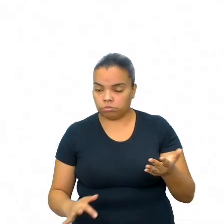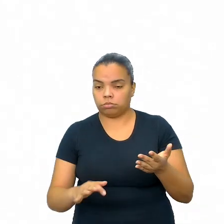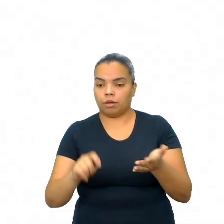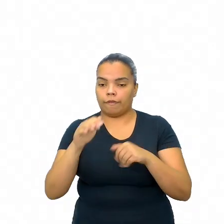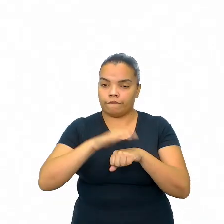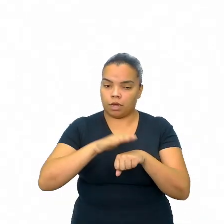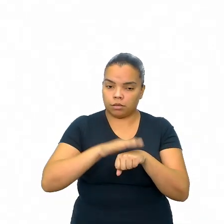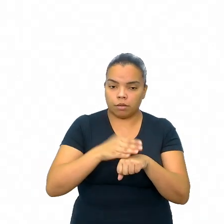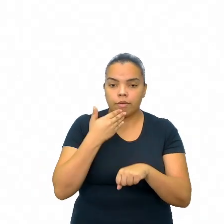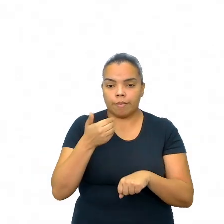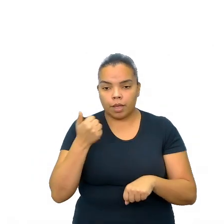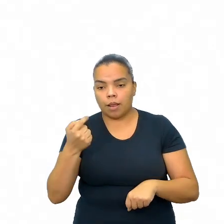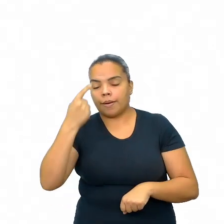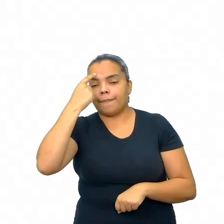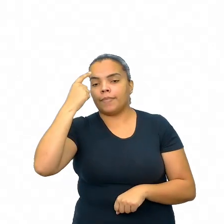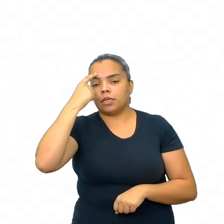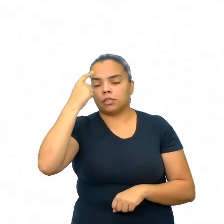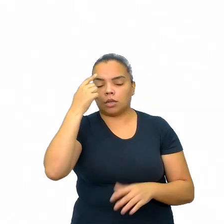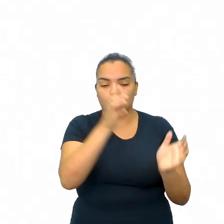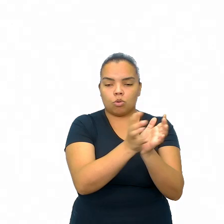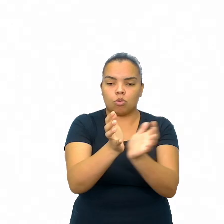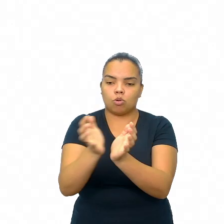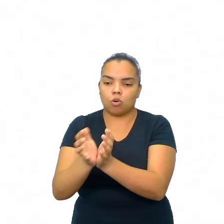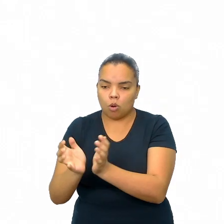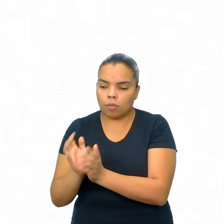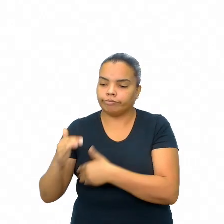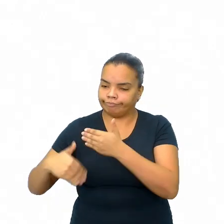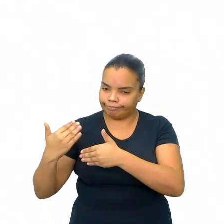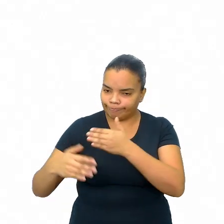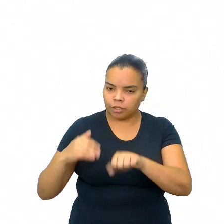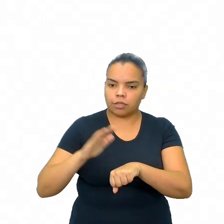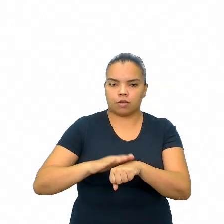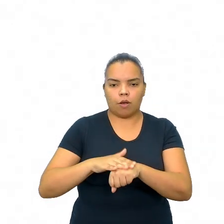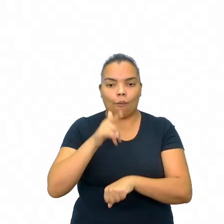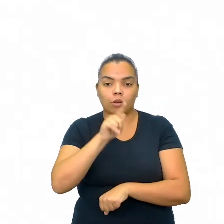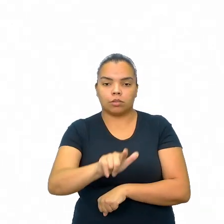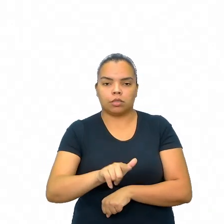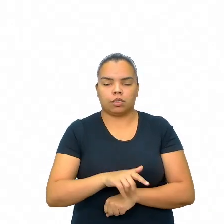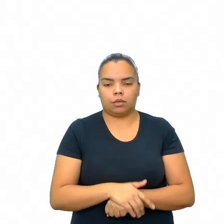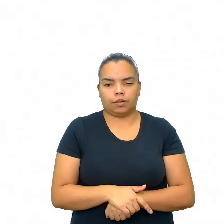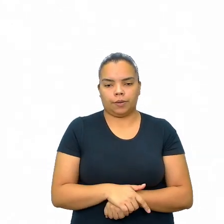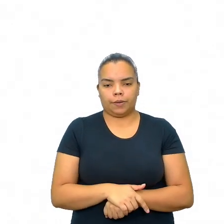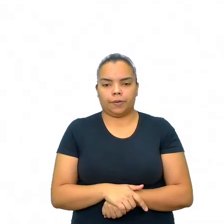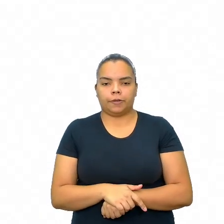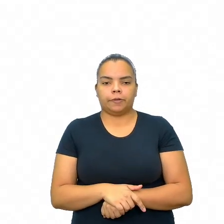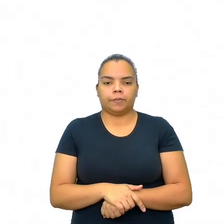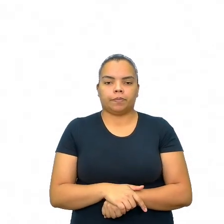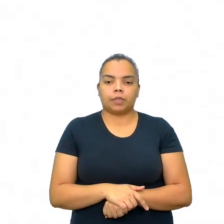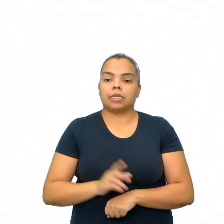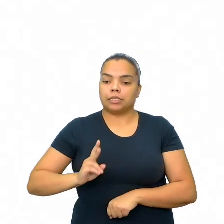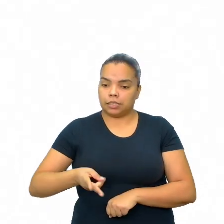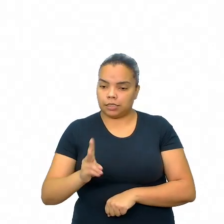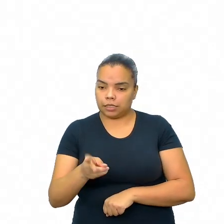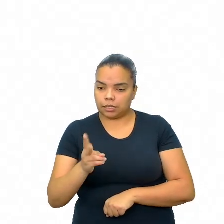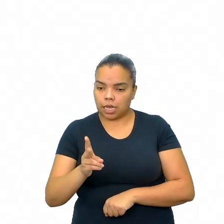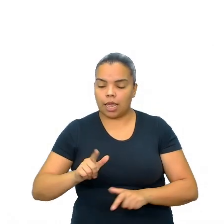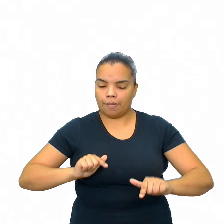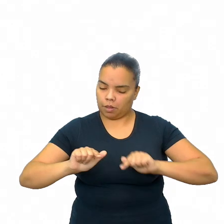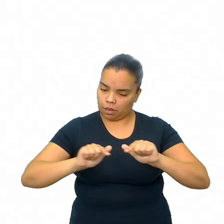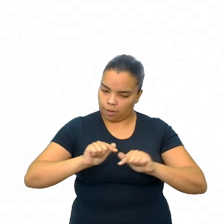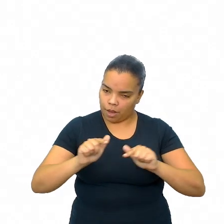e para que a gente pense em agrupamentos produtivos. Sempre trabalhando em parceria para